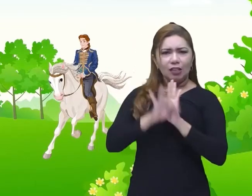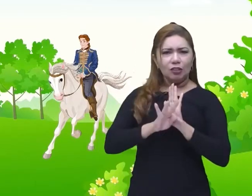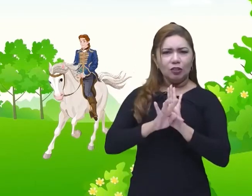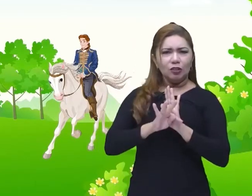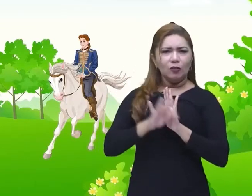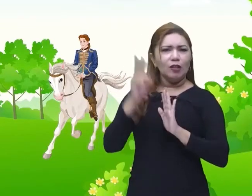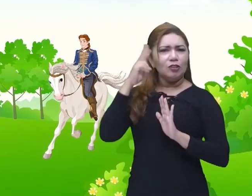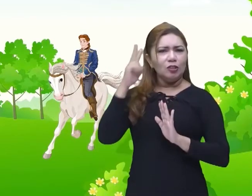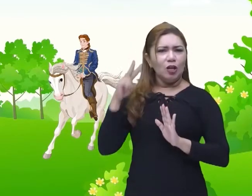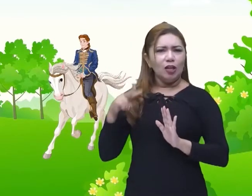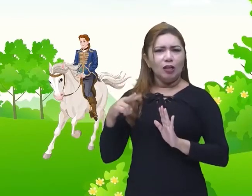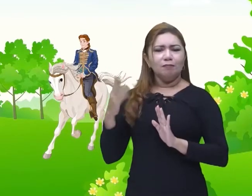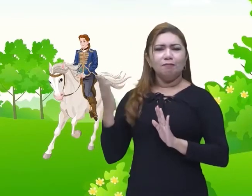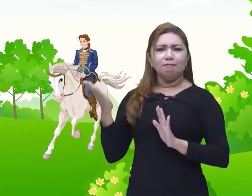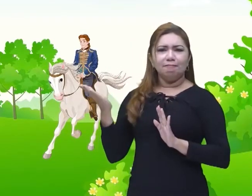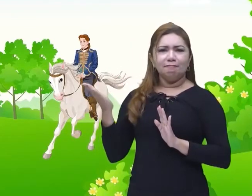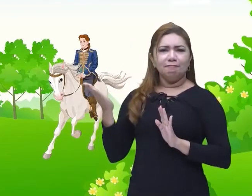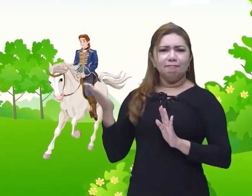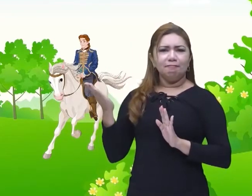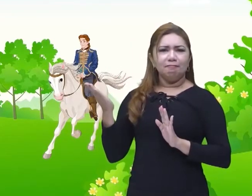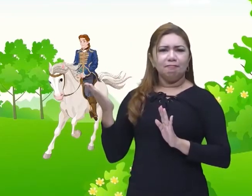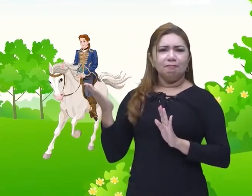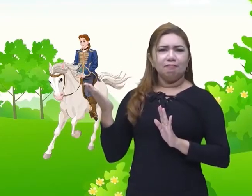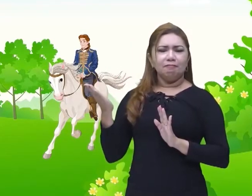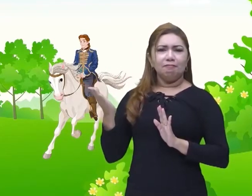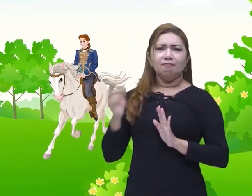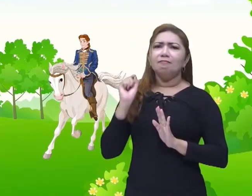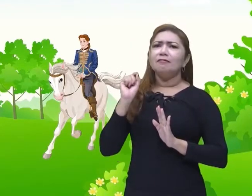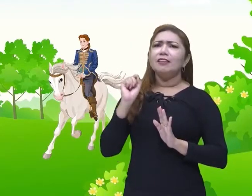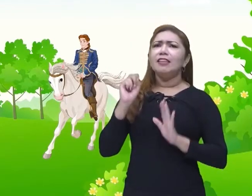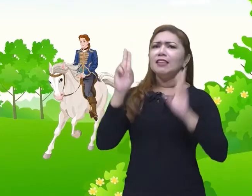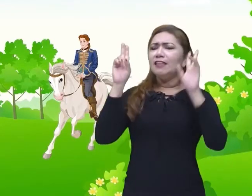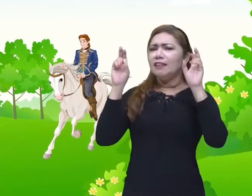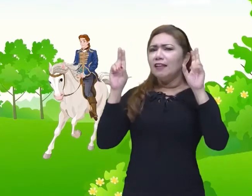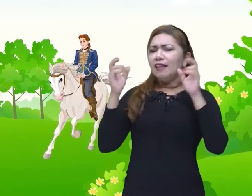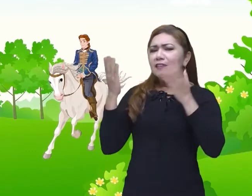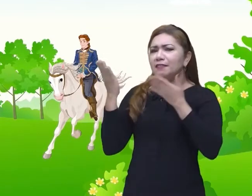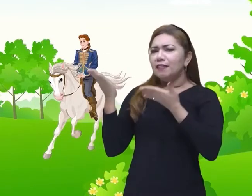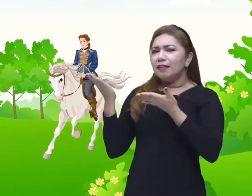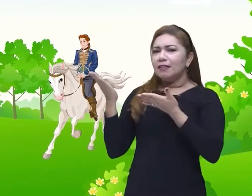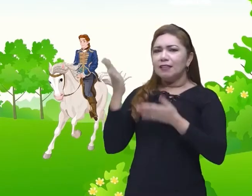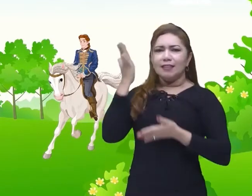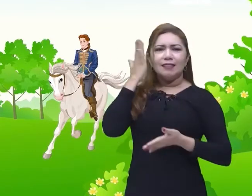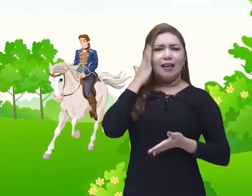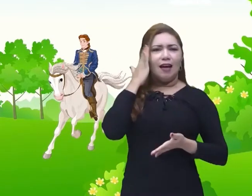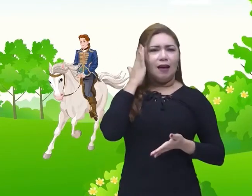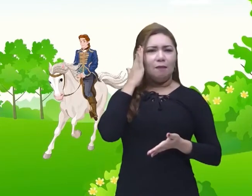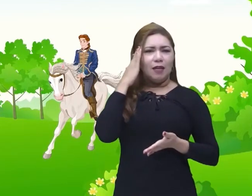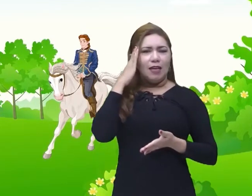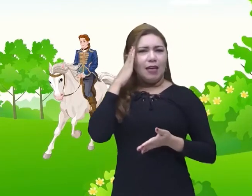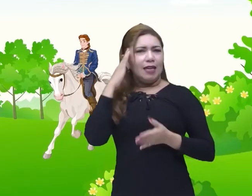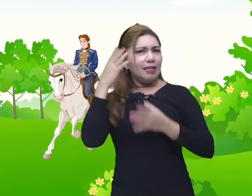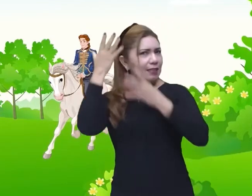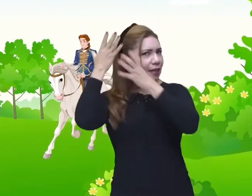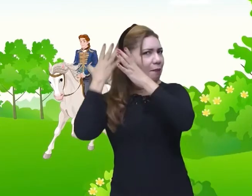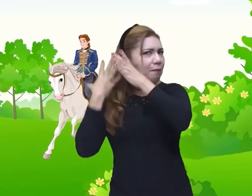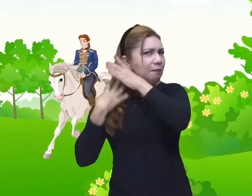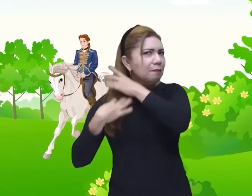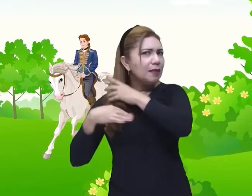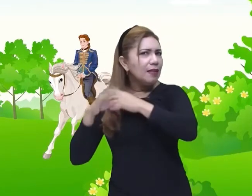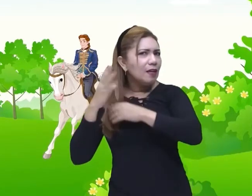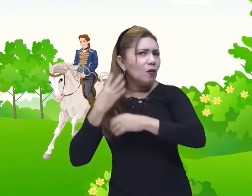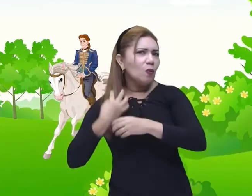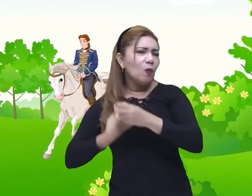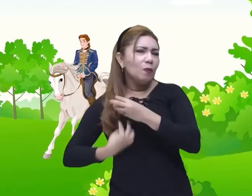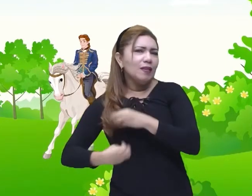essa história? Qual é esse conto de fadas? Já sabem, né? Esse cabelo compridão aí. Quem